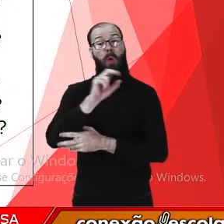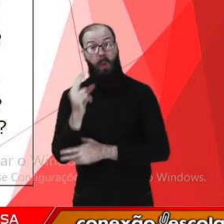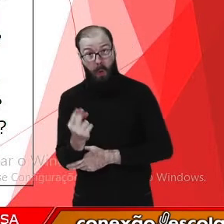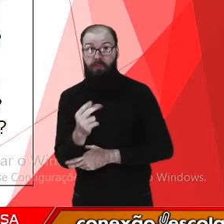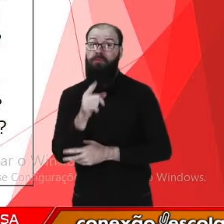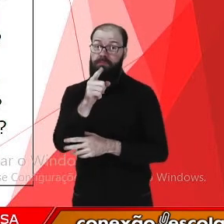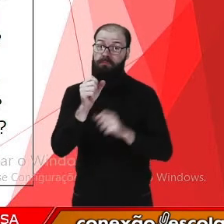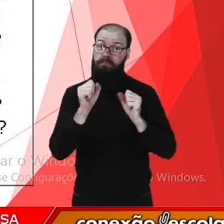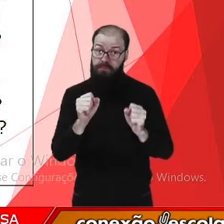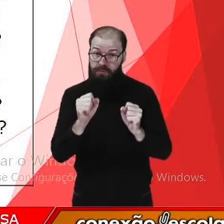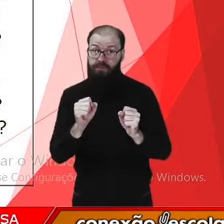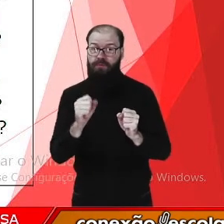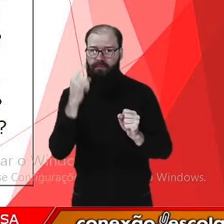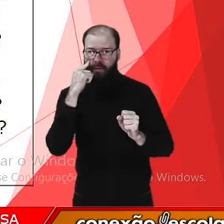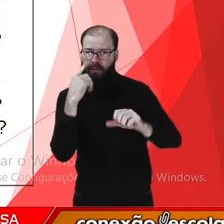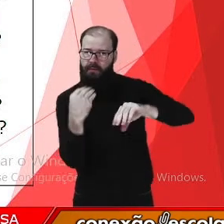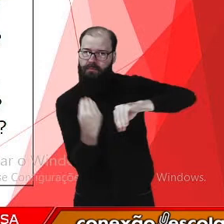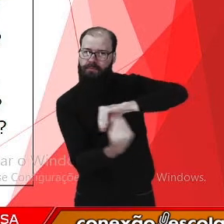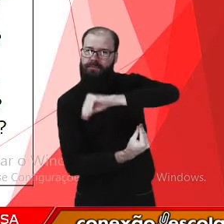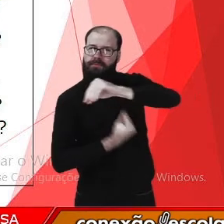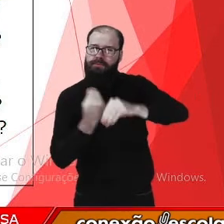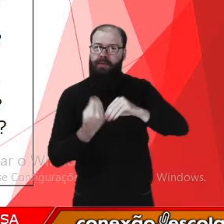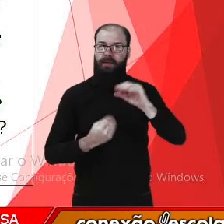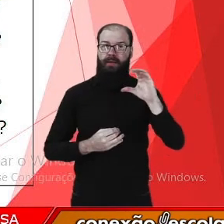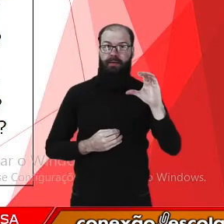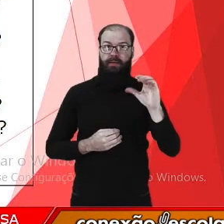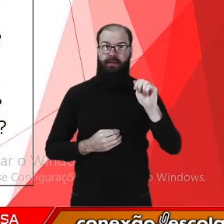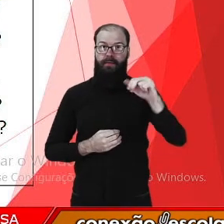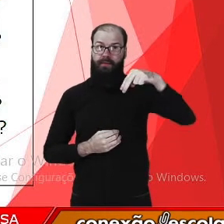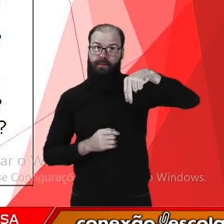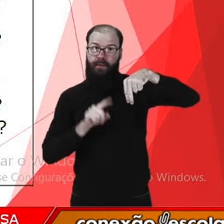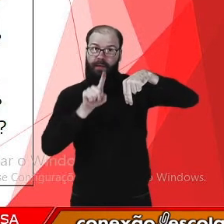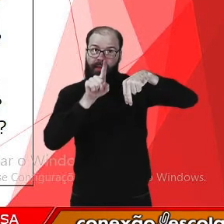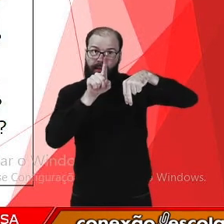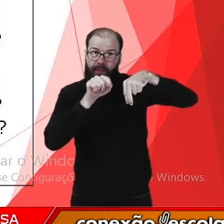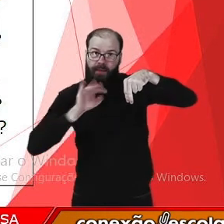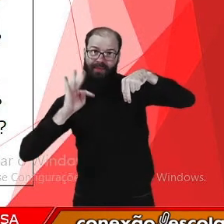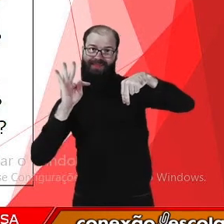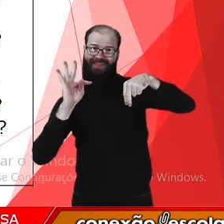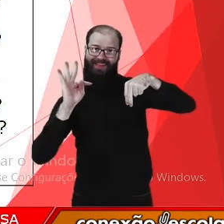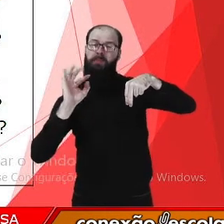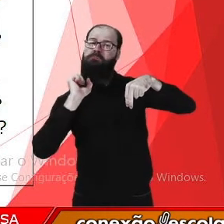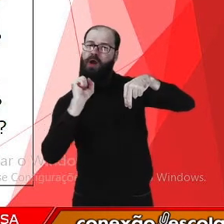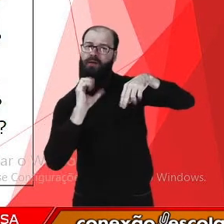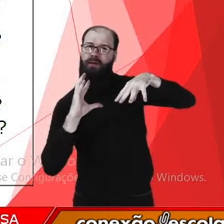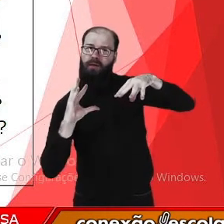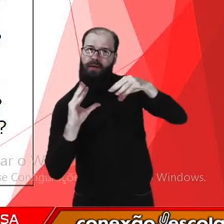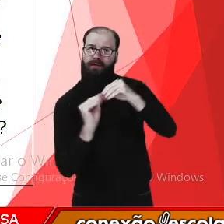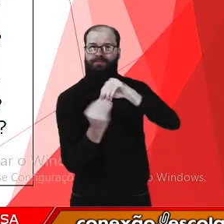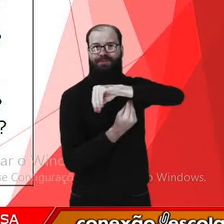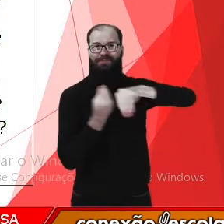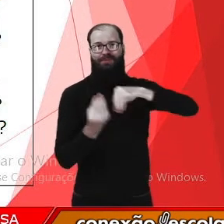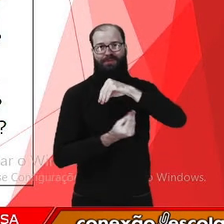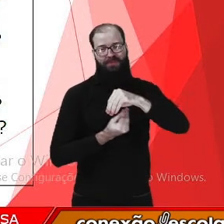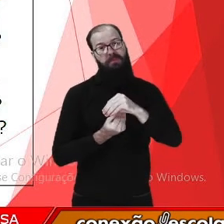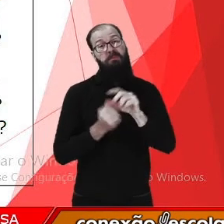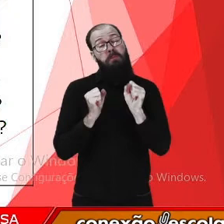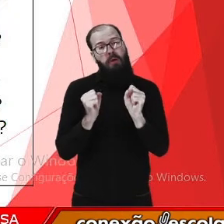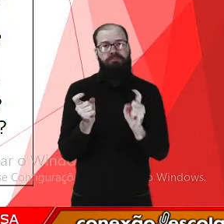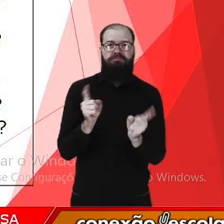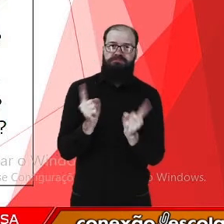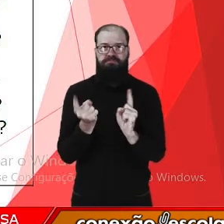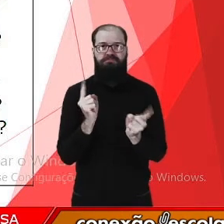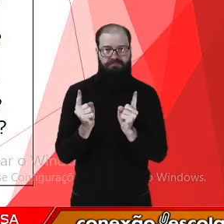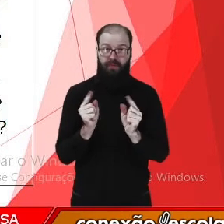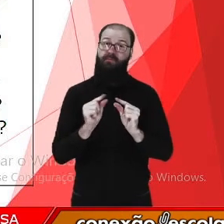can't. Observe que você mistura, é como se você unisse o can't com not e transformasse em can't. E